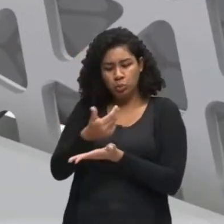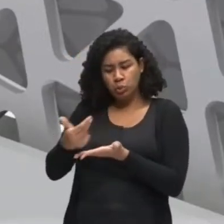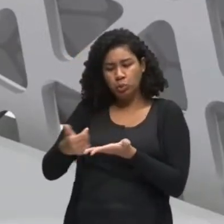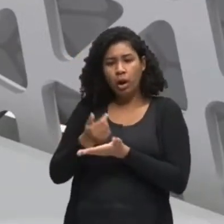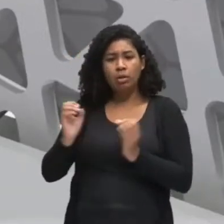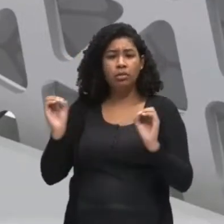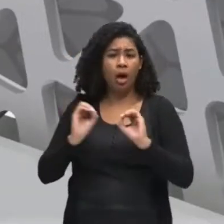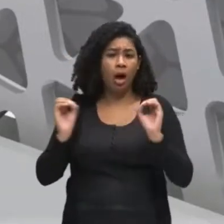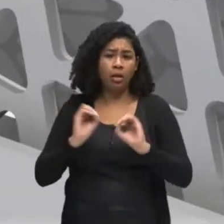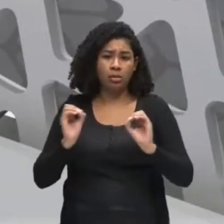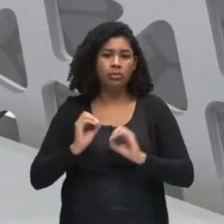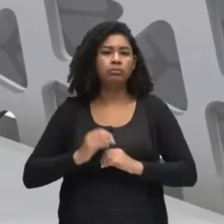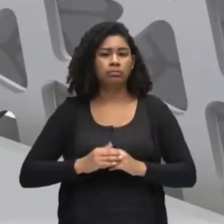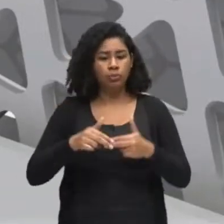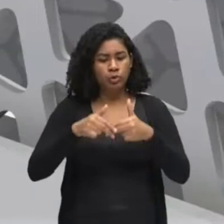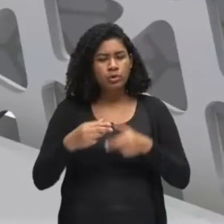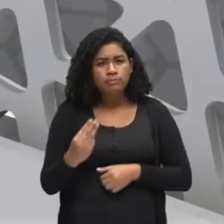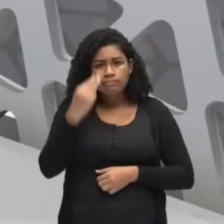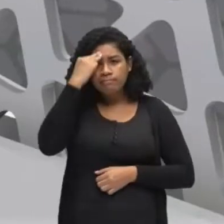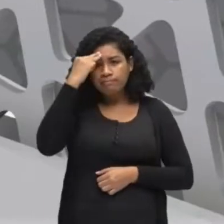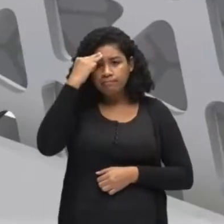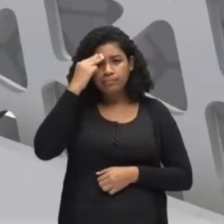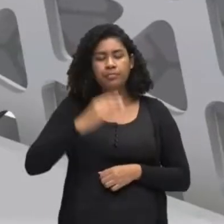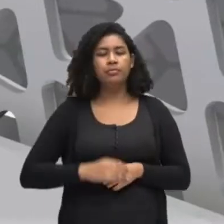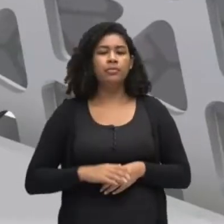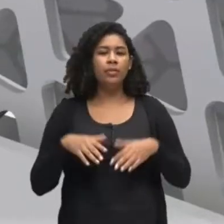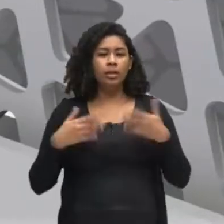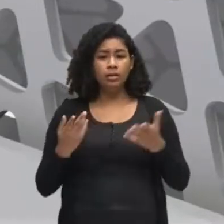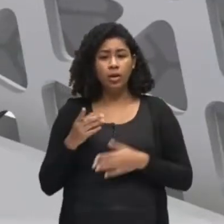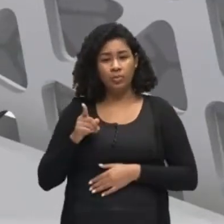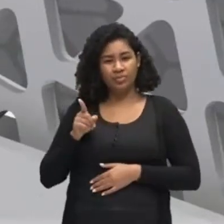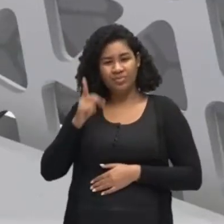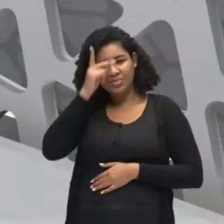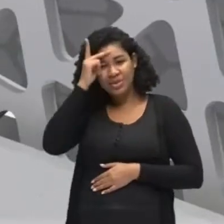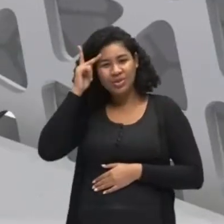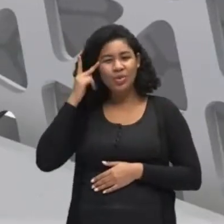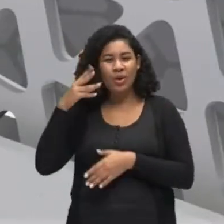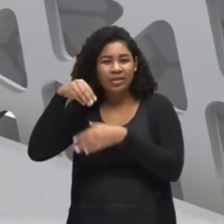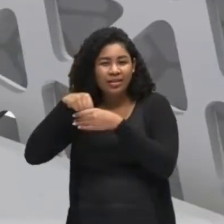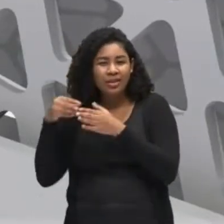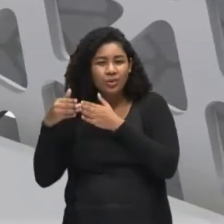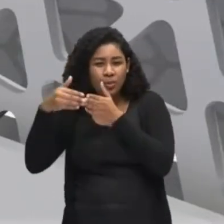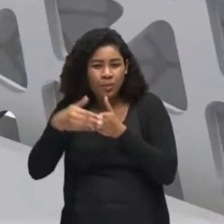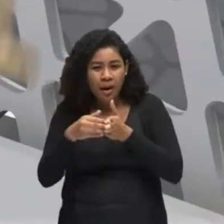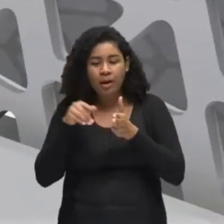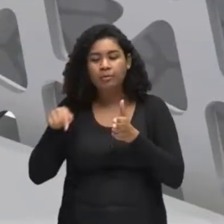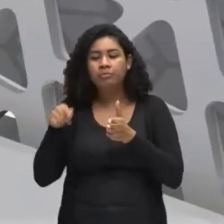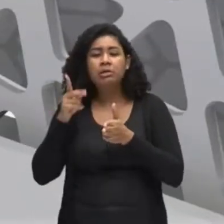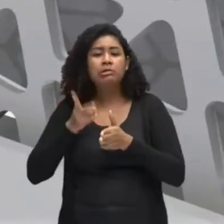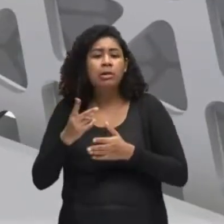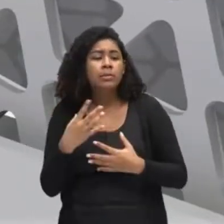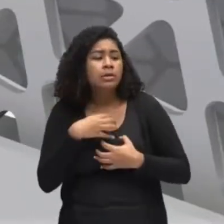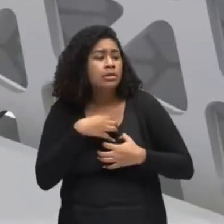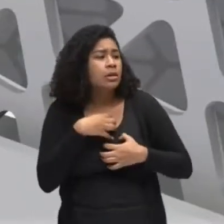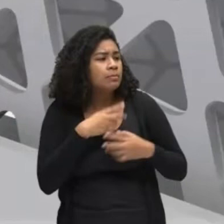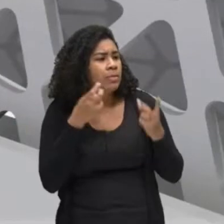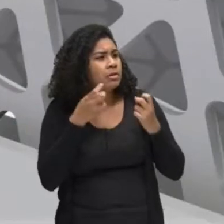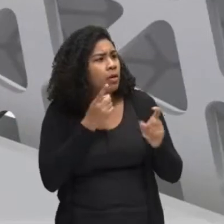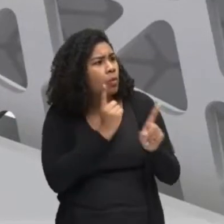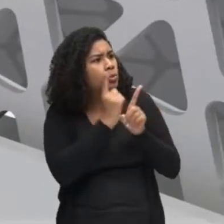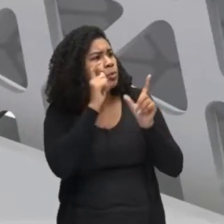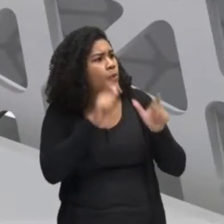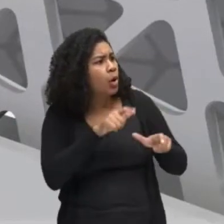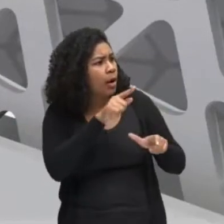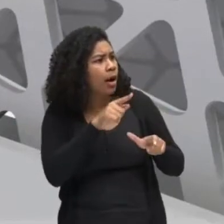a desenhar os mapas a partir do que eles sentem nessas viagens. Olha, encontramos aqui tal lugar, olha, encontramos aqui tal lugar,